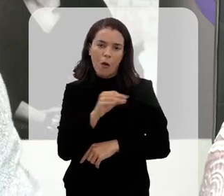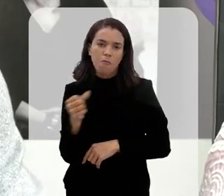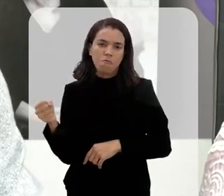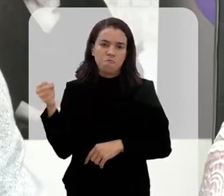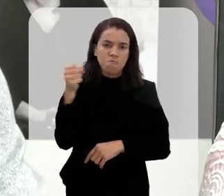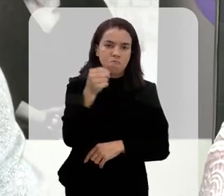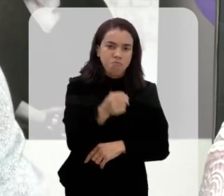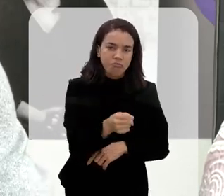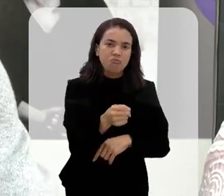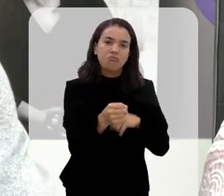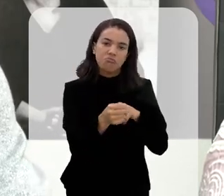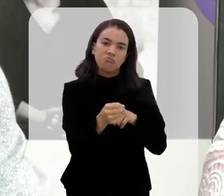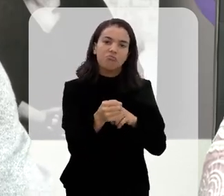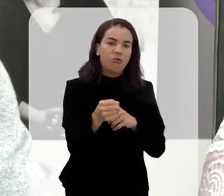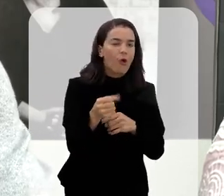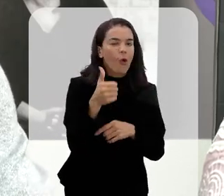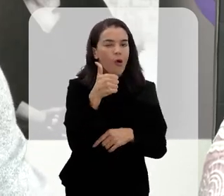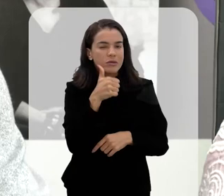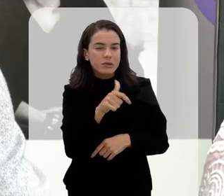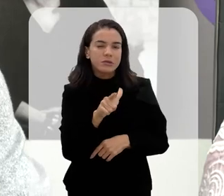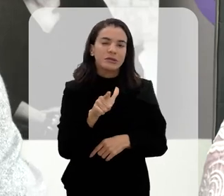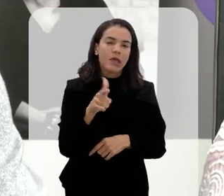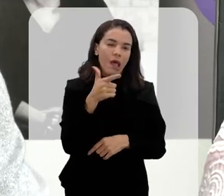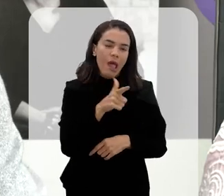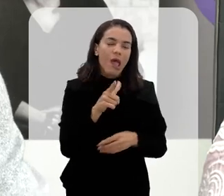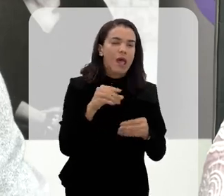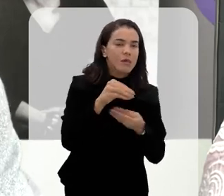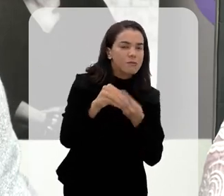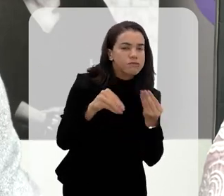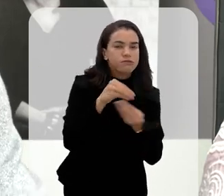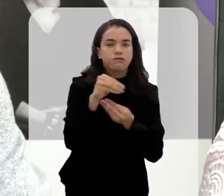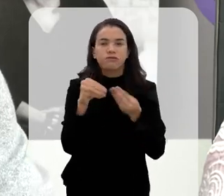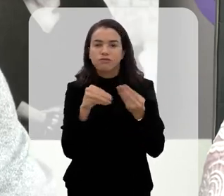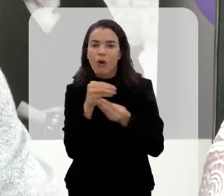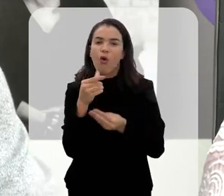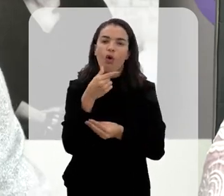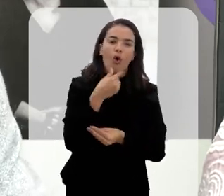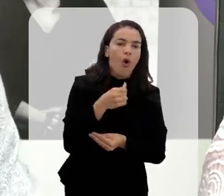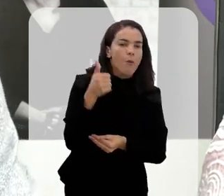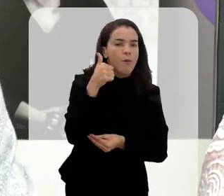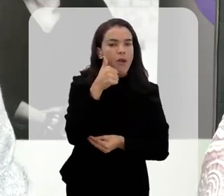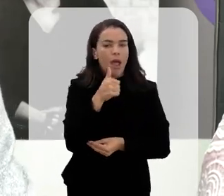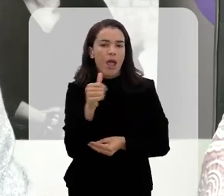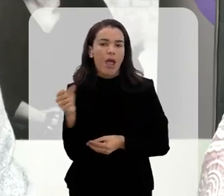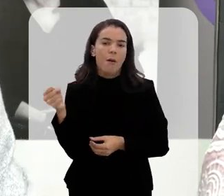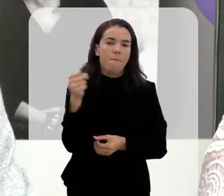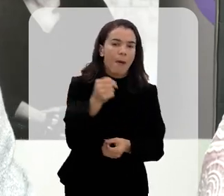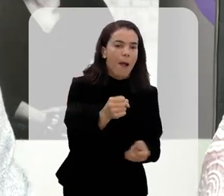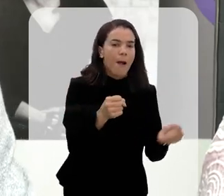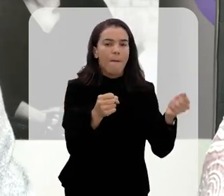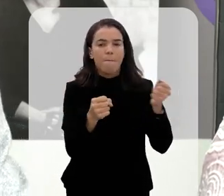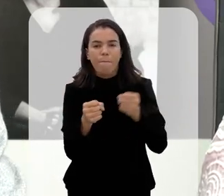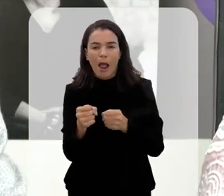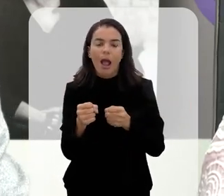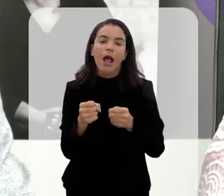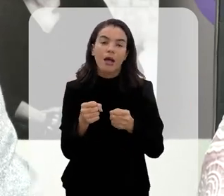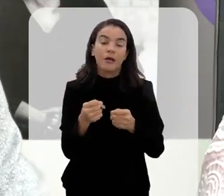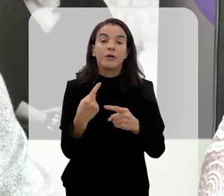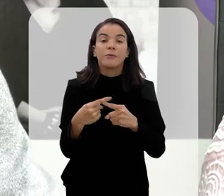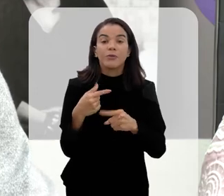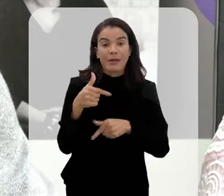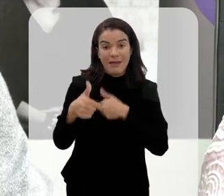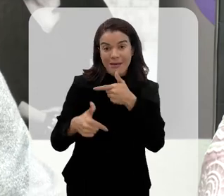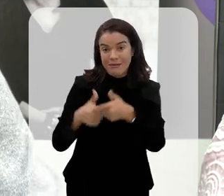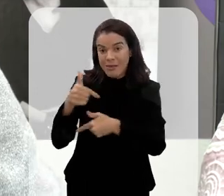consegue essa misturar, né? O sexo feminino, masculino. Então, até mesmo